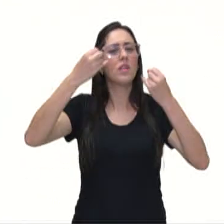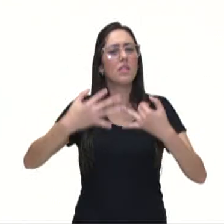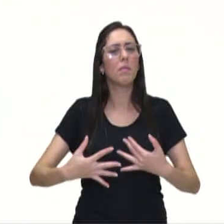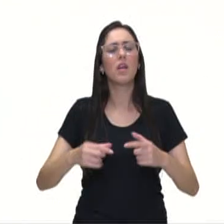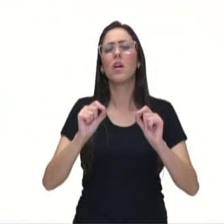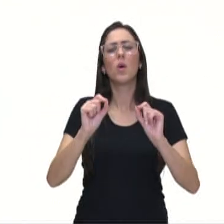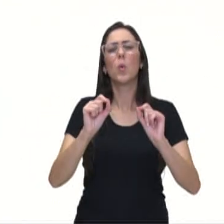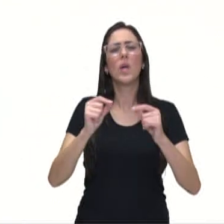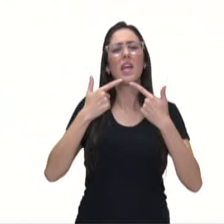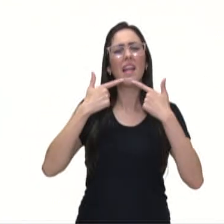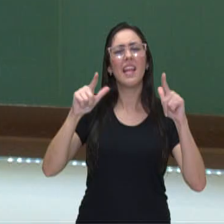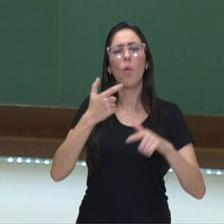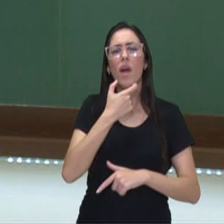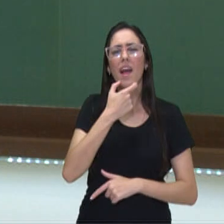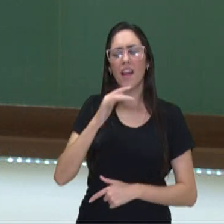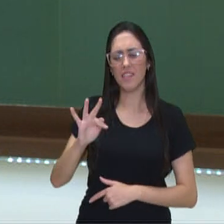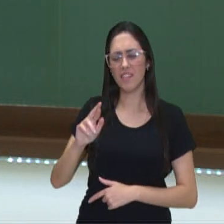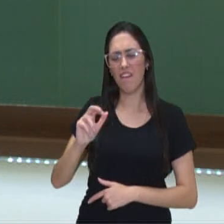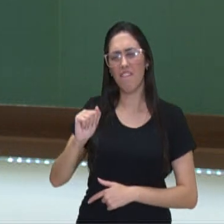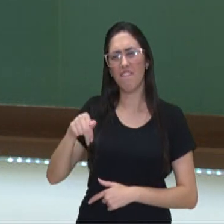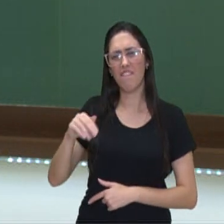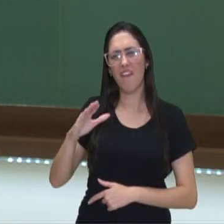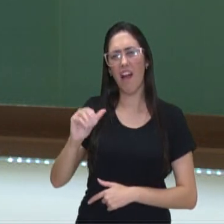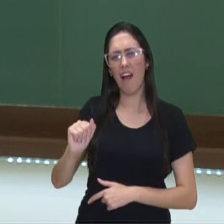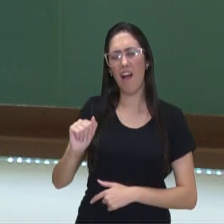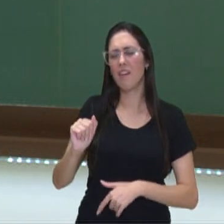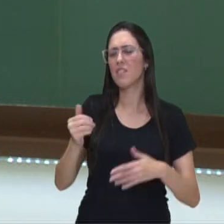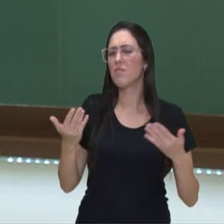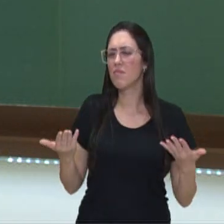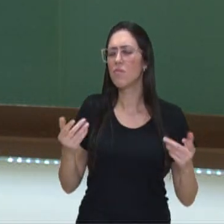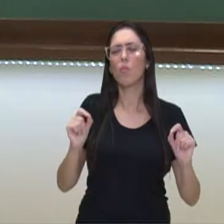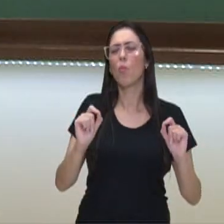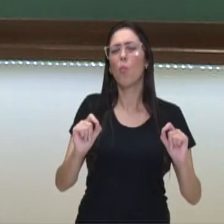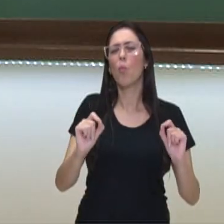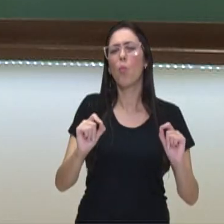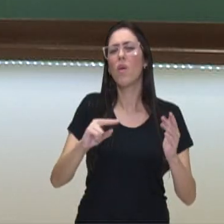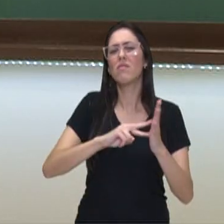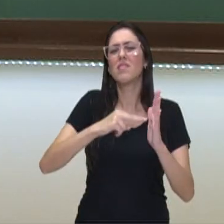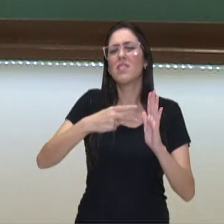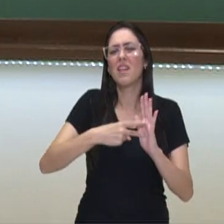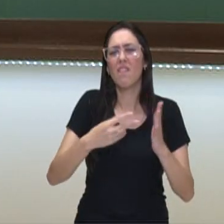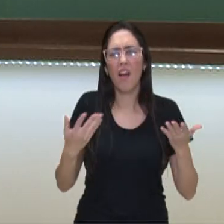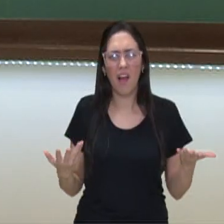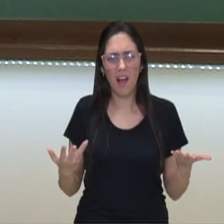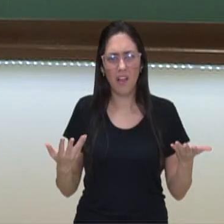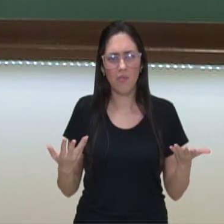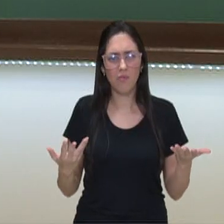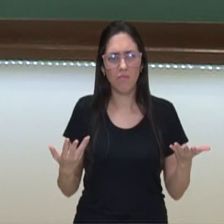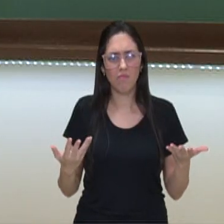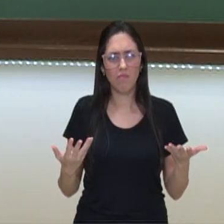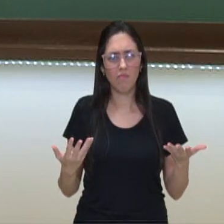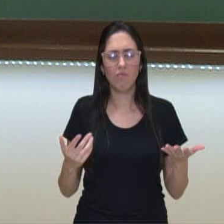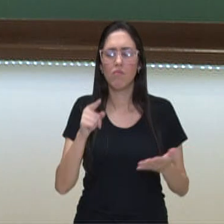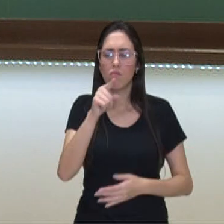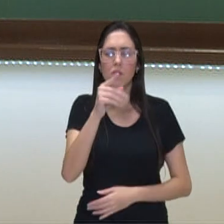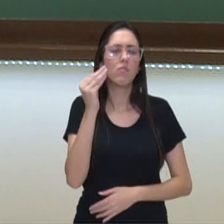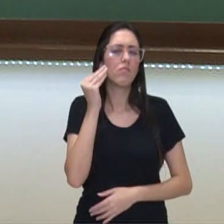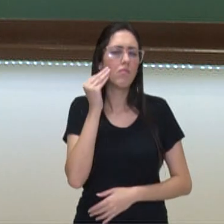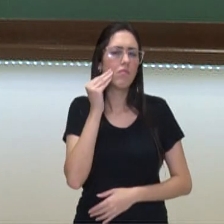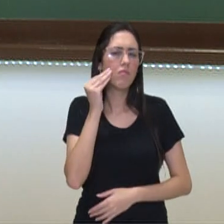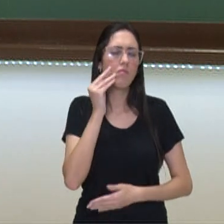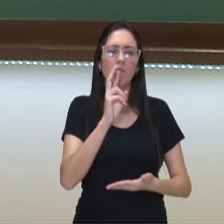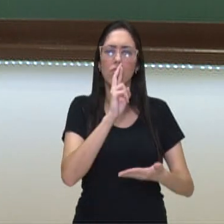uma língua franca. Então, esse termo, inglês como uma língua franca, o que ela significa? Então, se